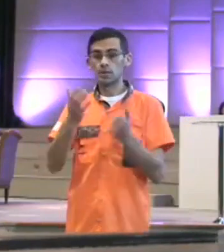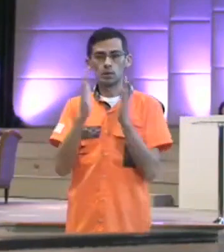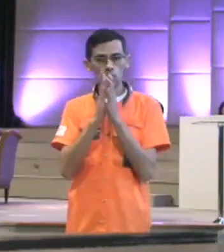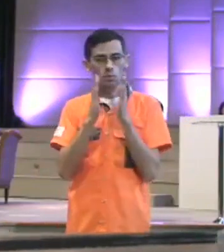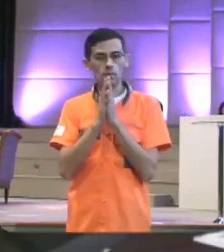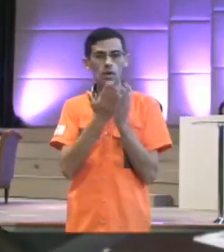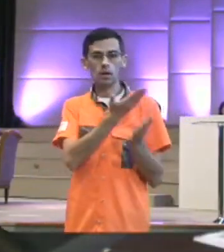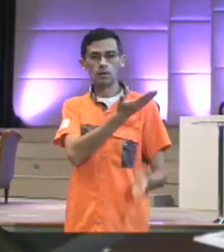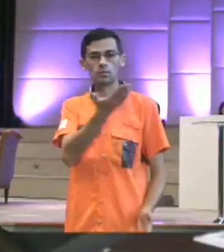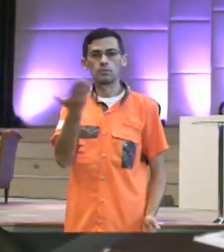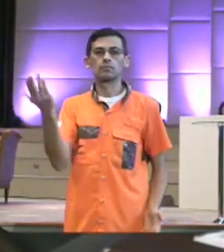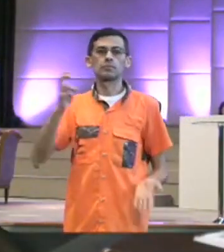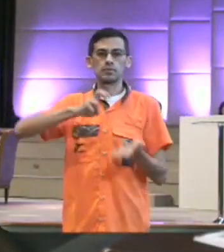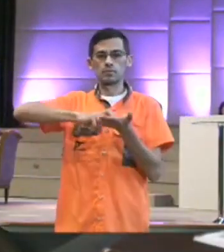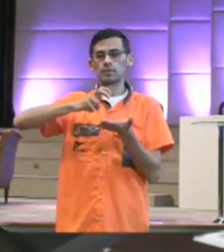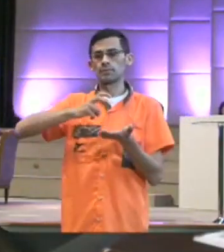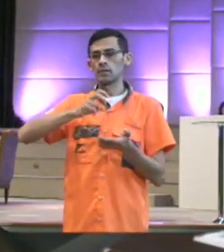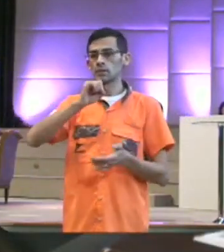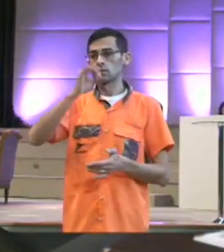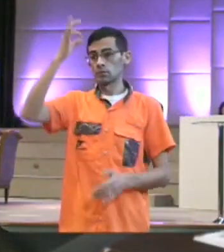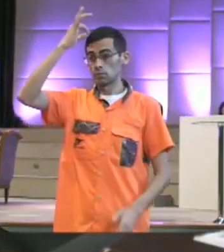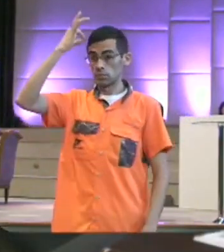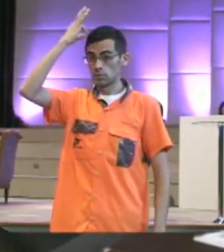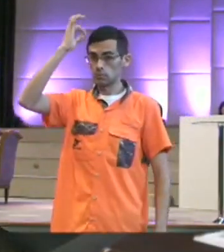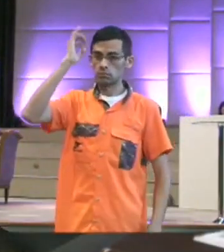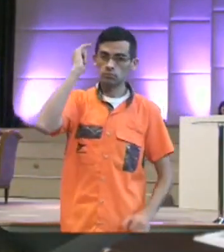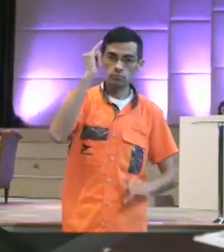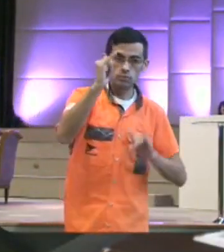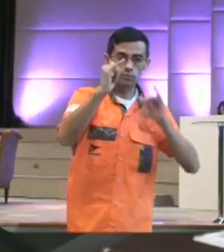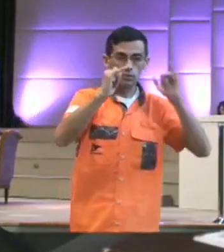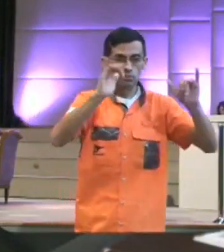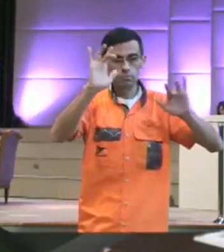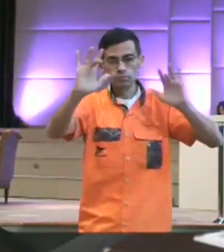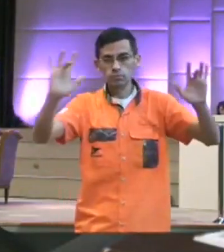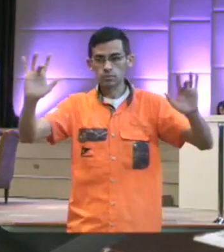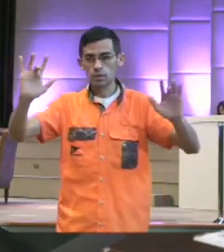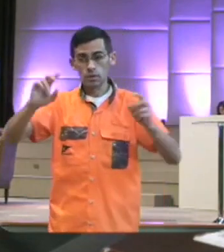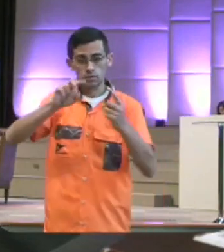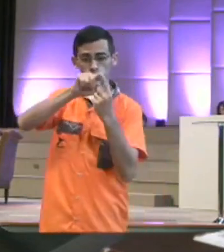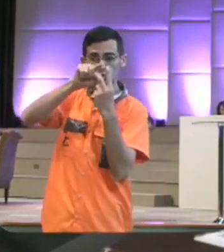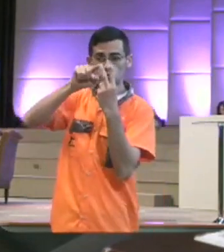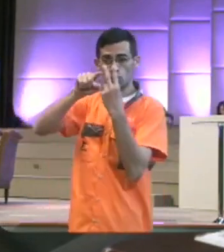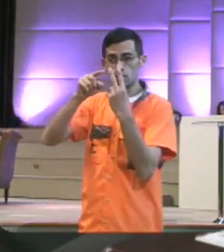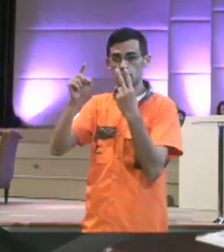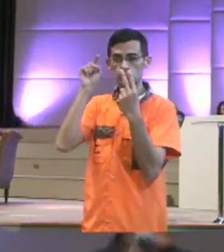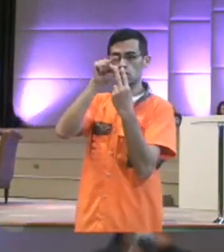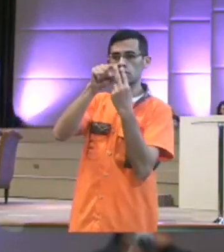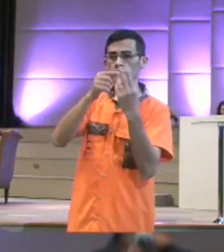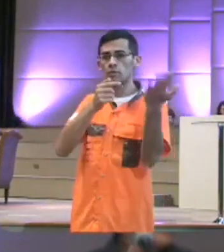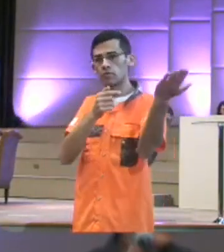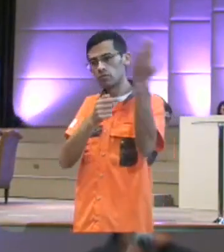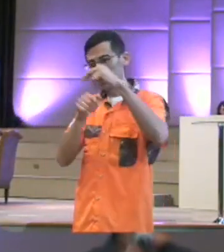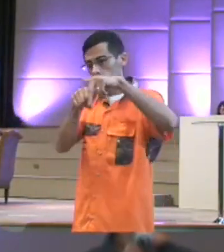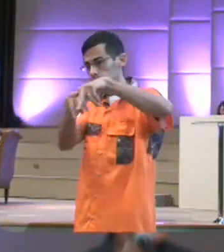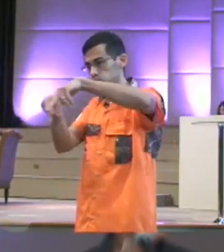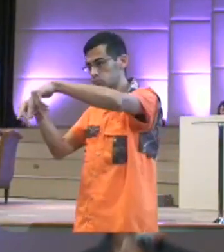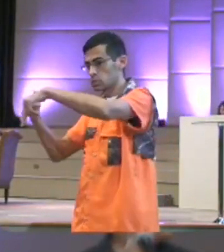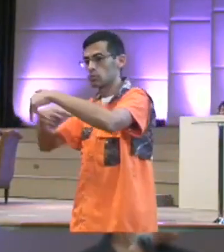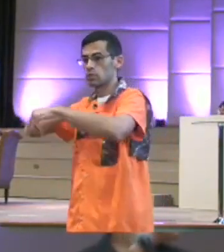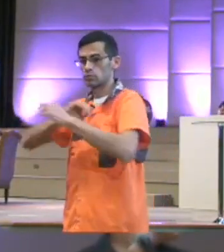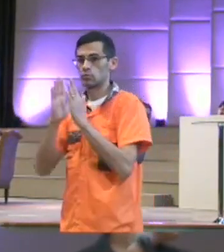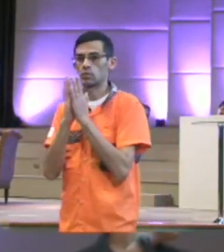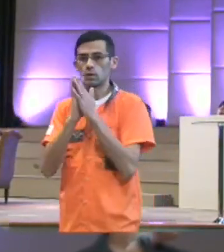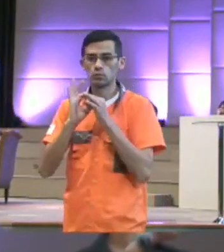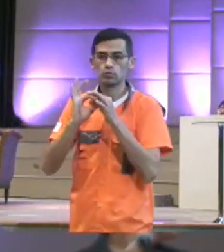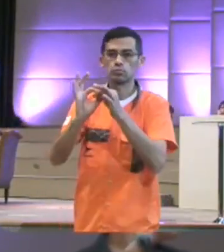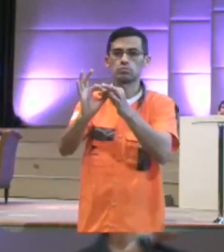com você nessa manhã. Então, se o Espírito de Deus te toca para uma dessas duas razões, vem para frente agora para a gente orar.